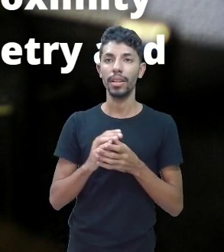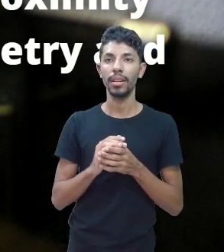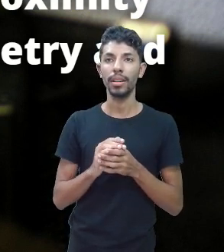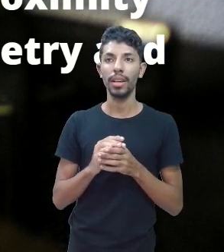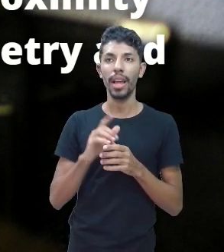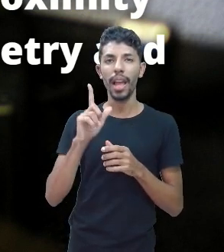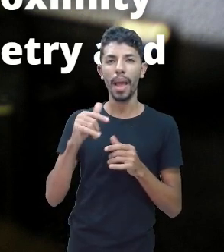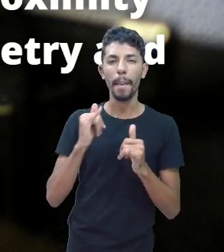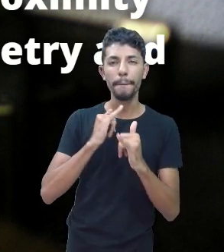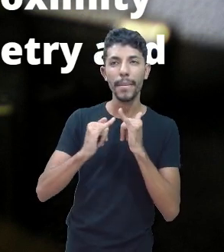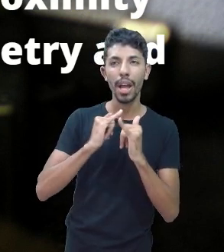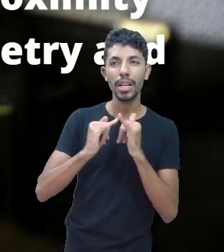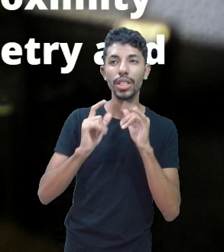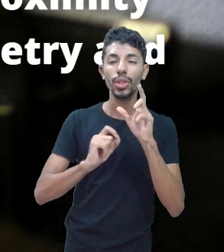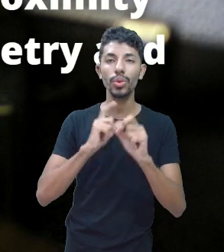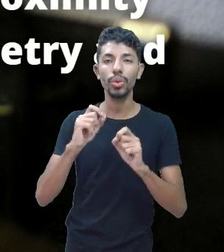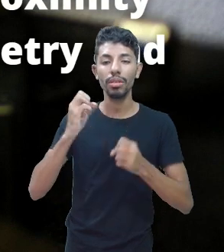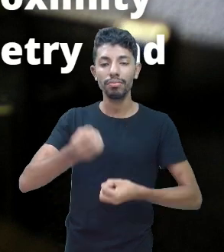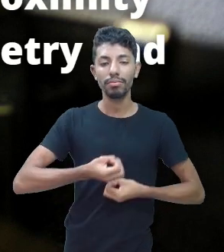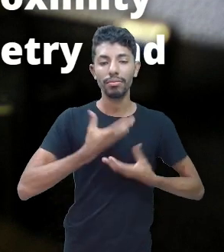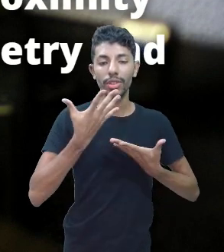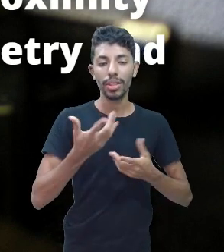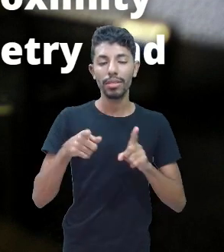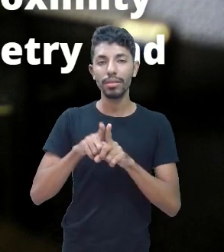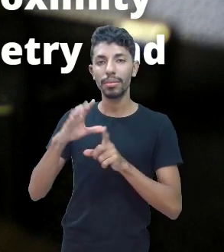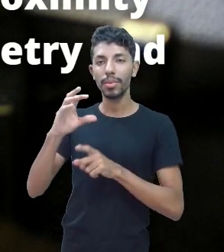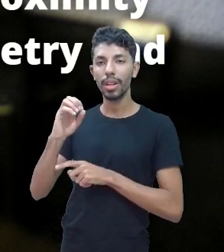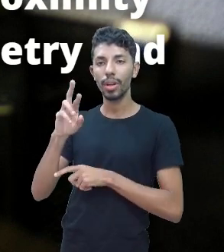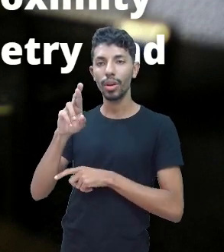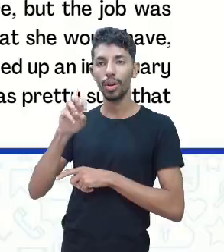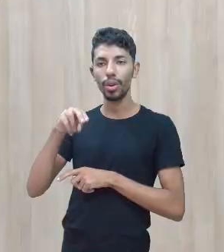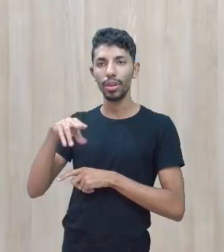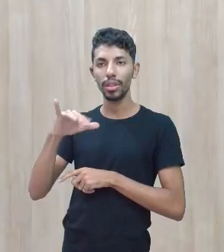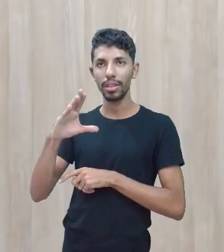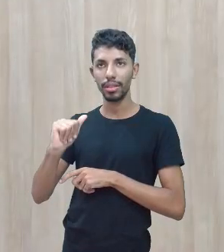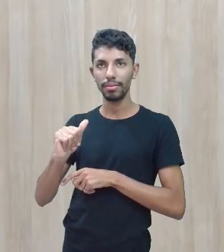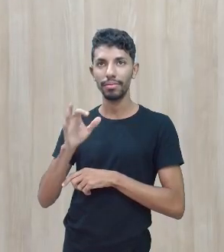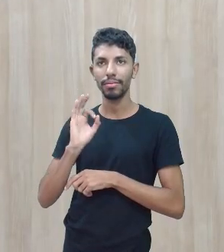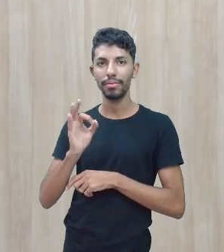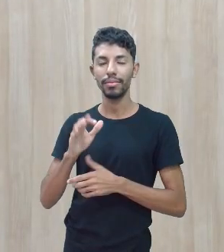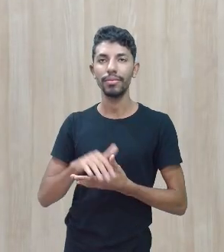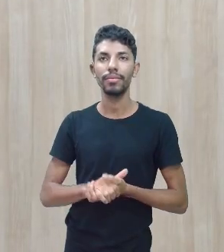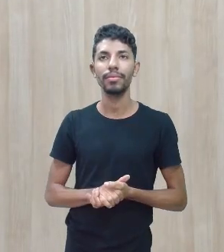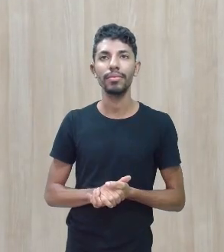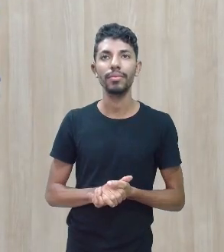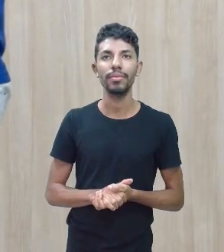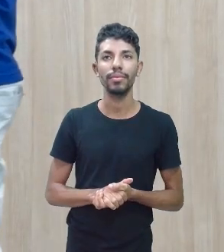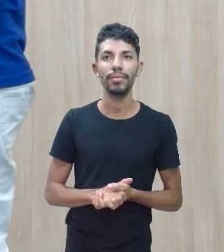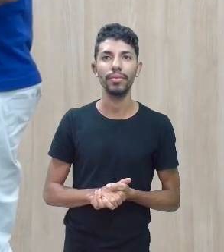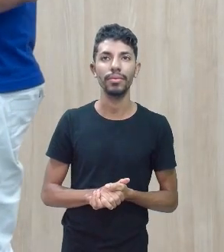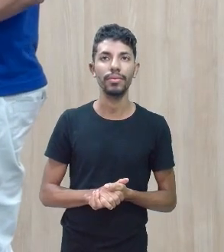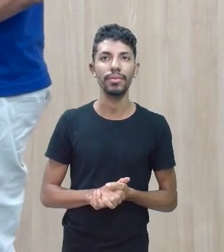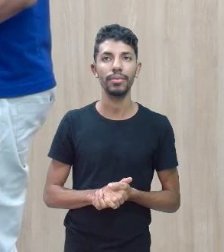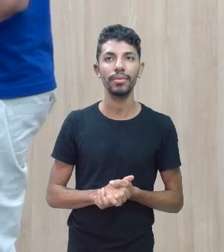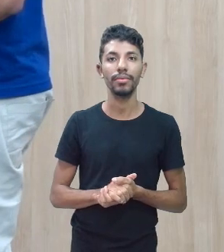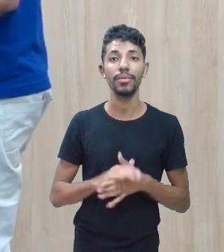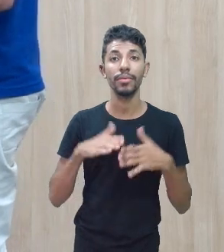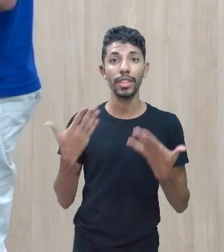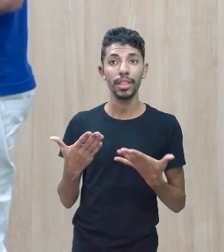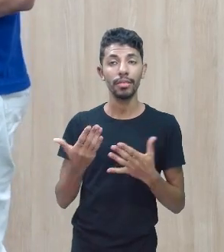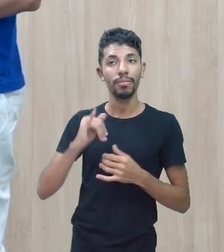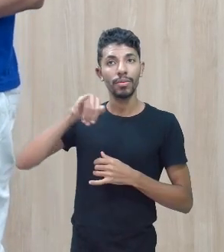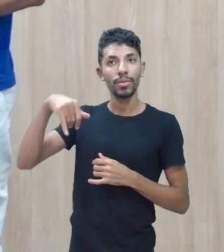a proximidade literária entre a poesia e a crônica, como eu acabei de falar para vocês. Pois bem, curtindo